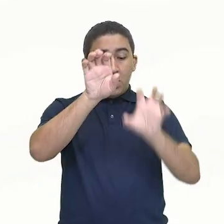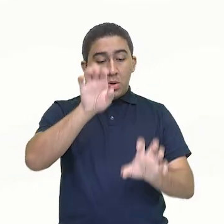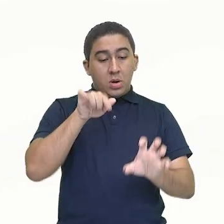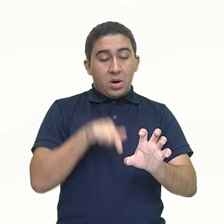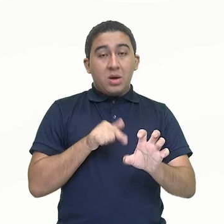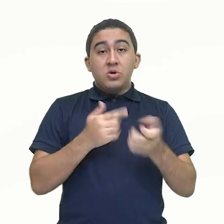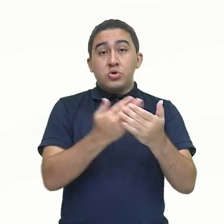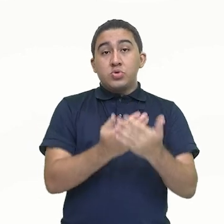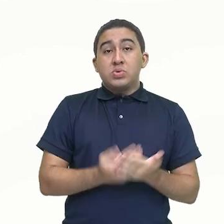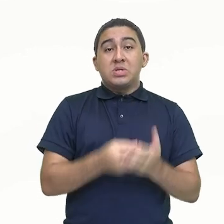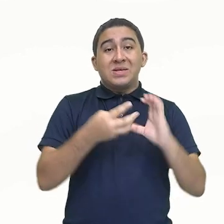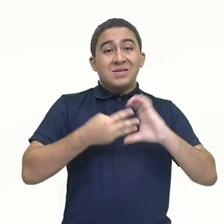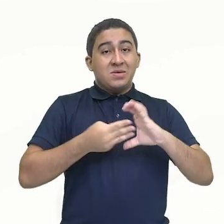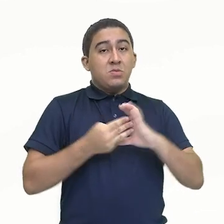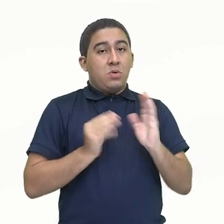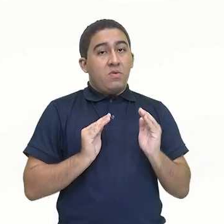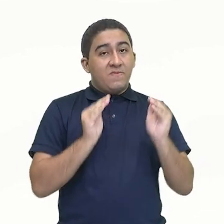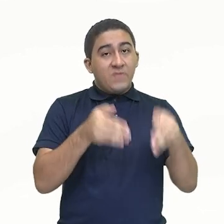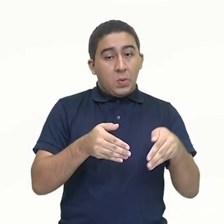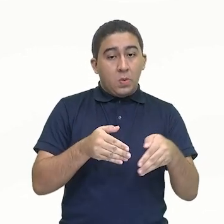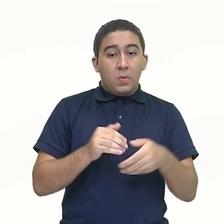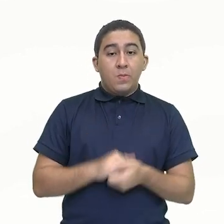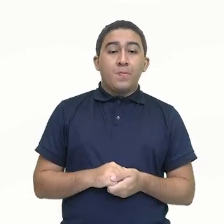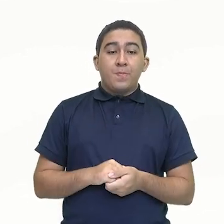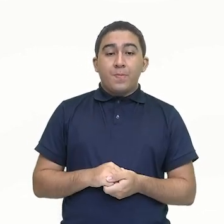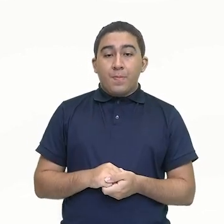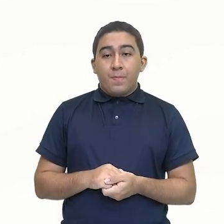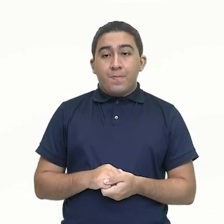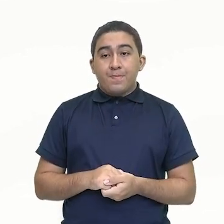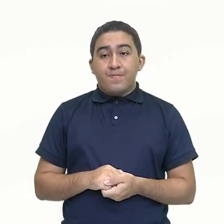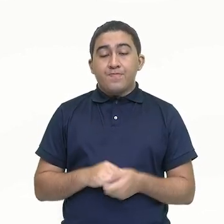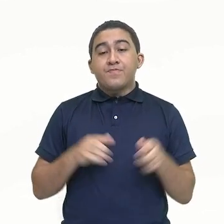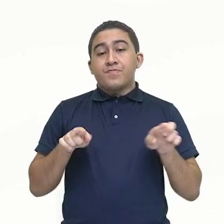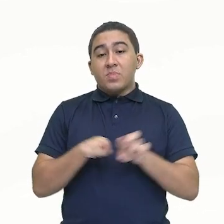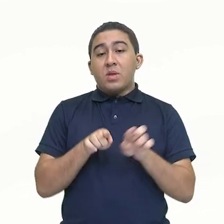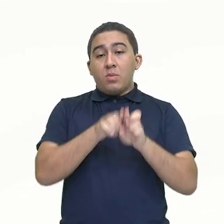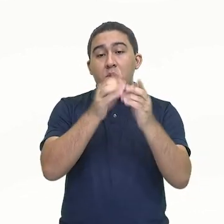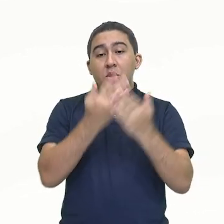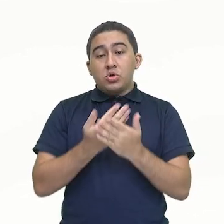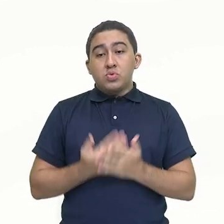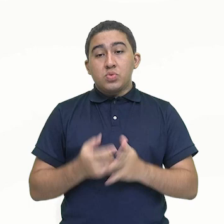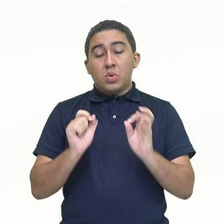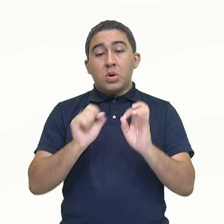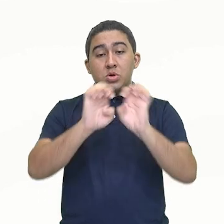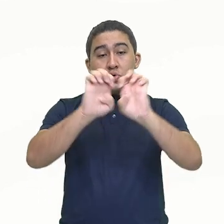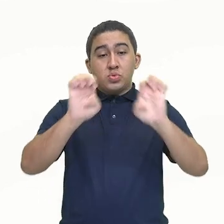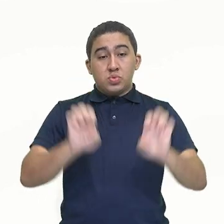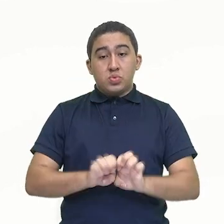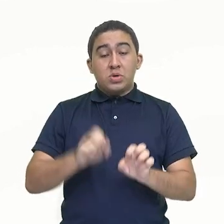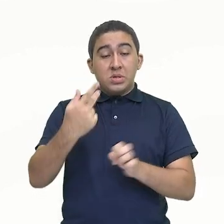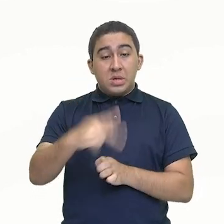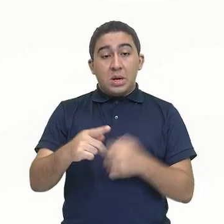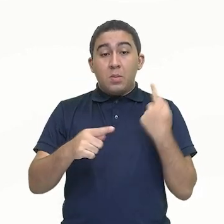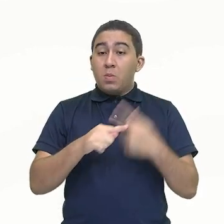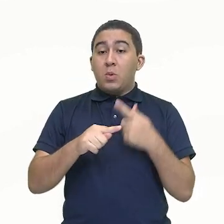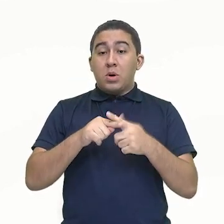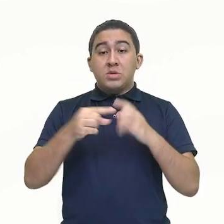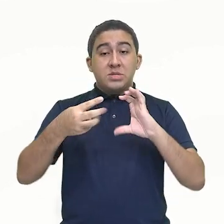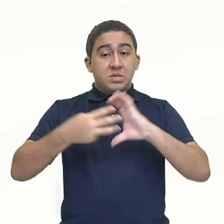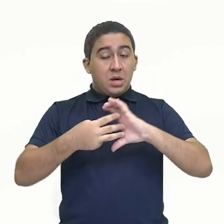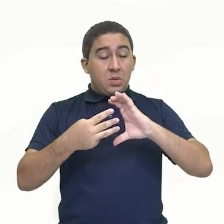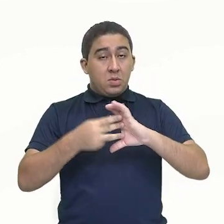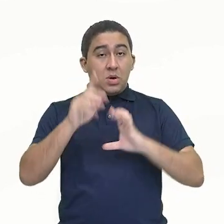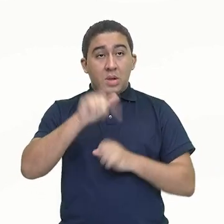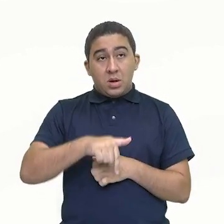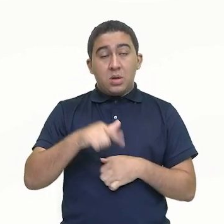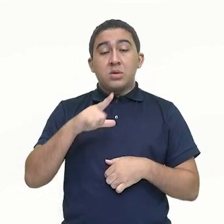estuda as células, estuda também as suas estruturas, porque essas células,